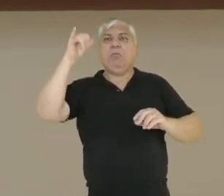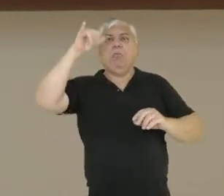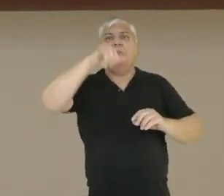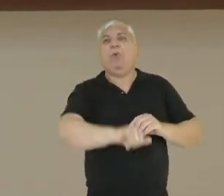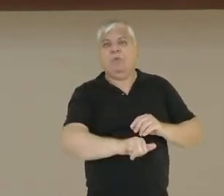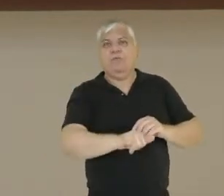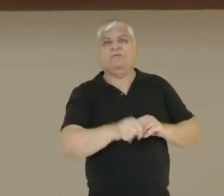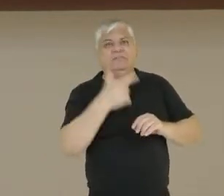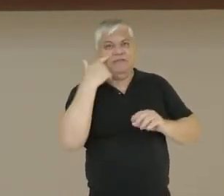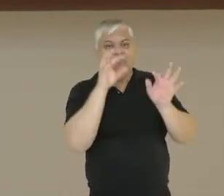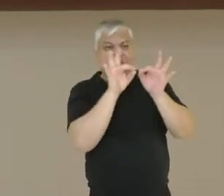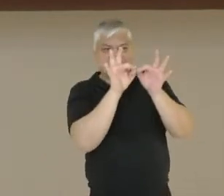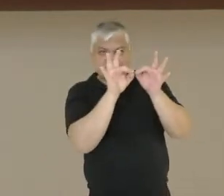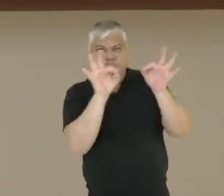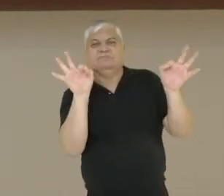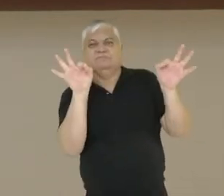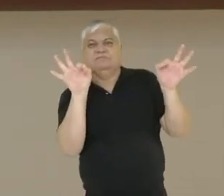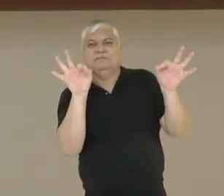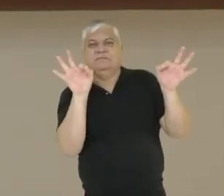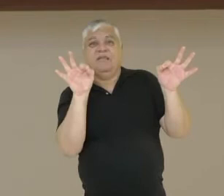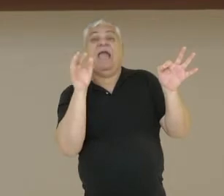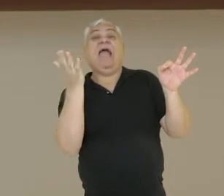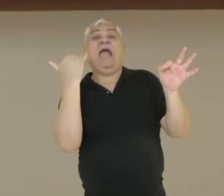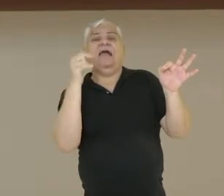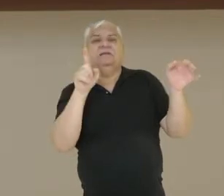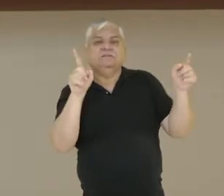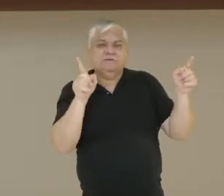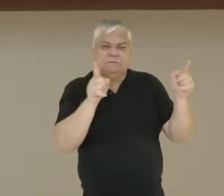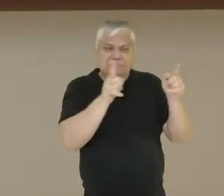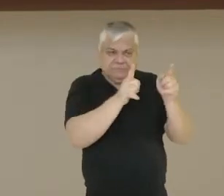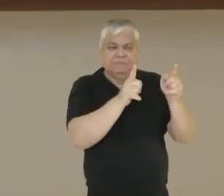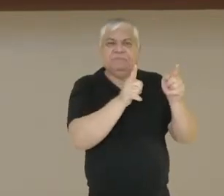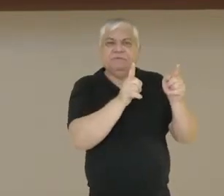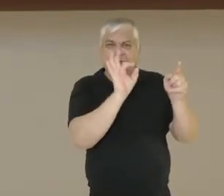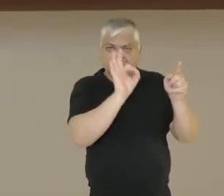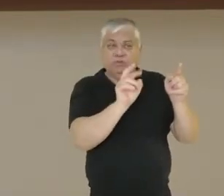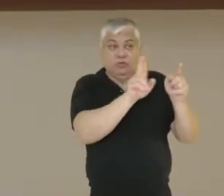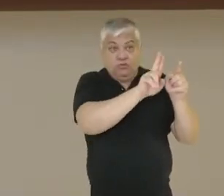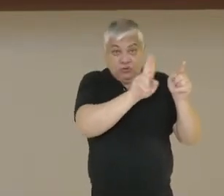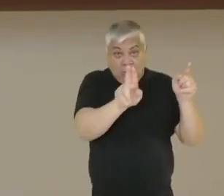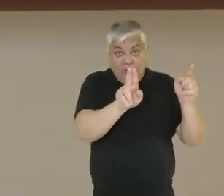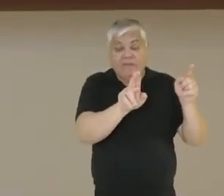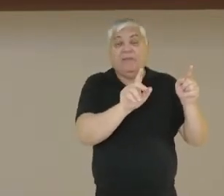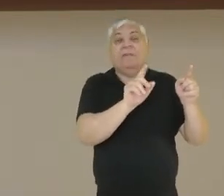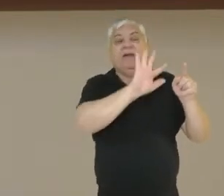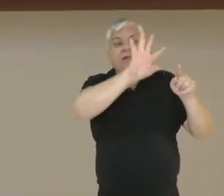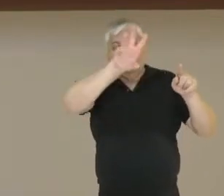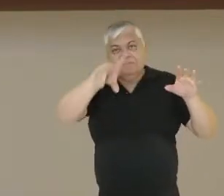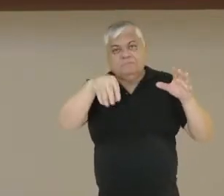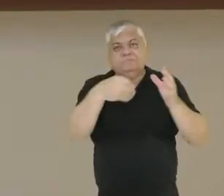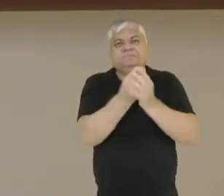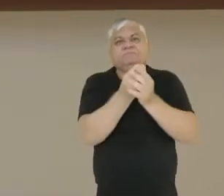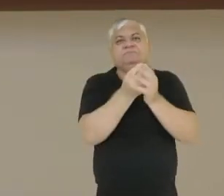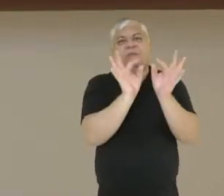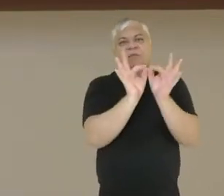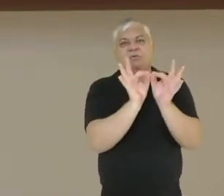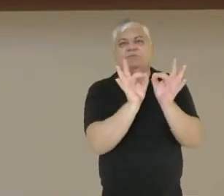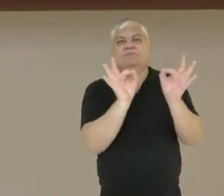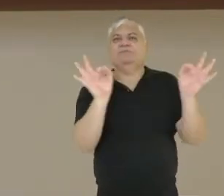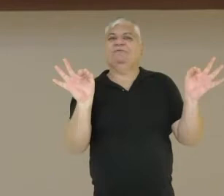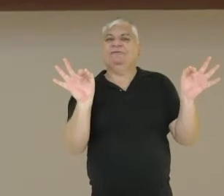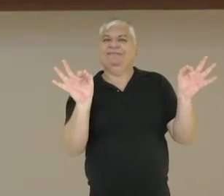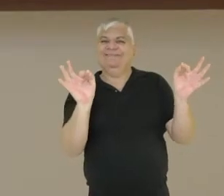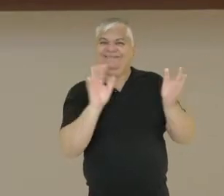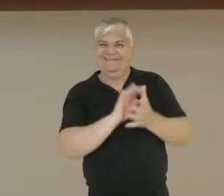um pouquinho. Ela era um complemento, ela exerce função de complemento nominal, só que ela é uma oração